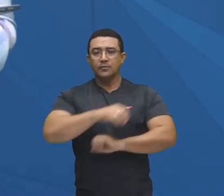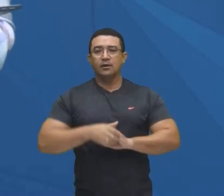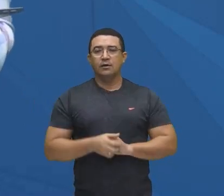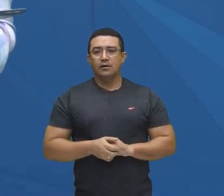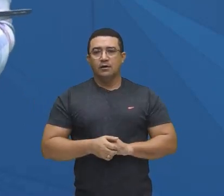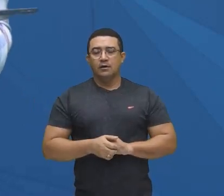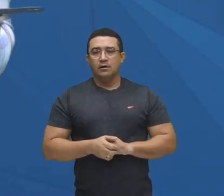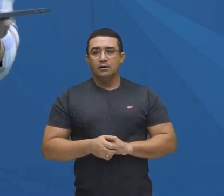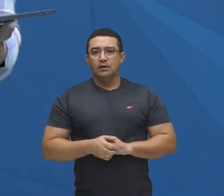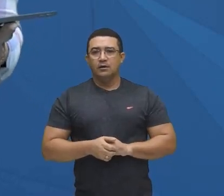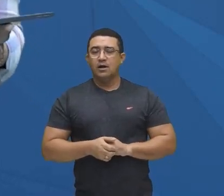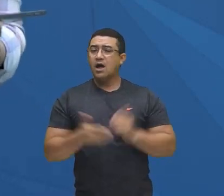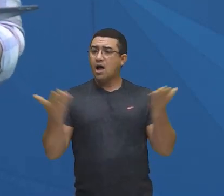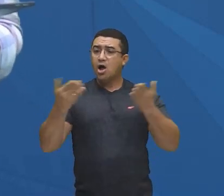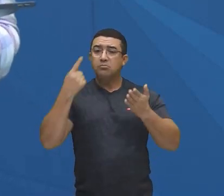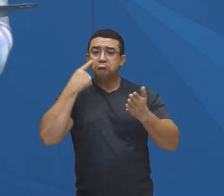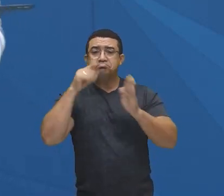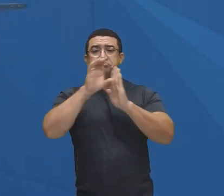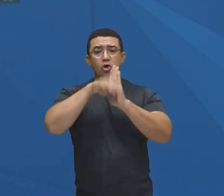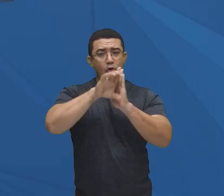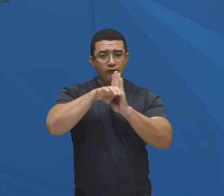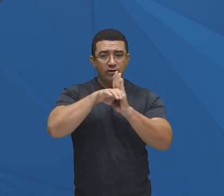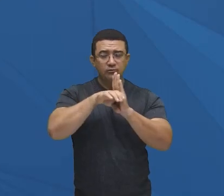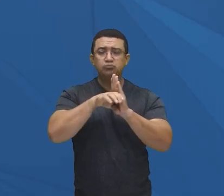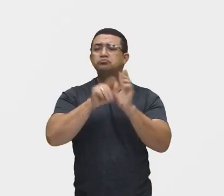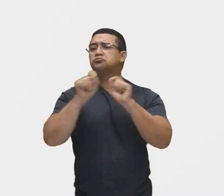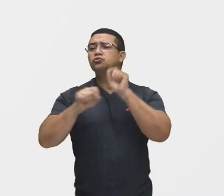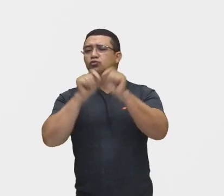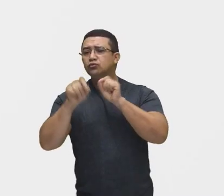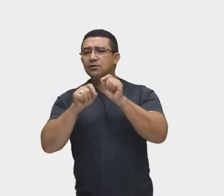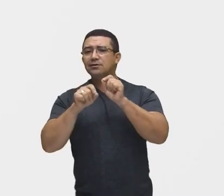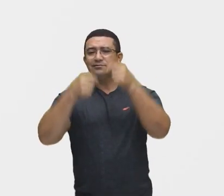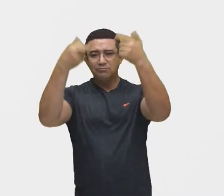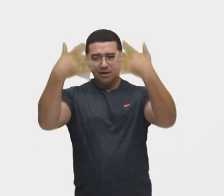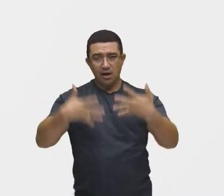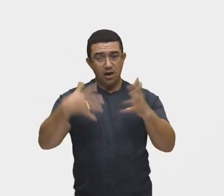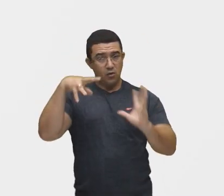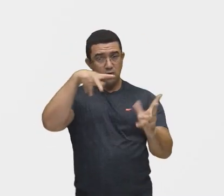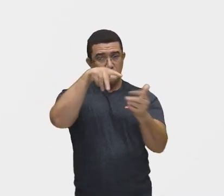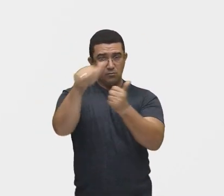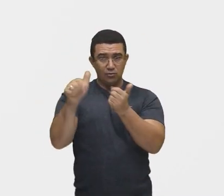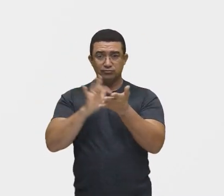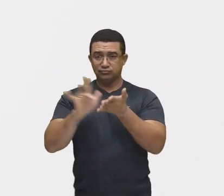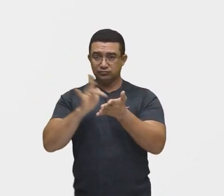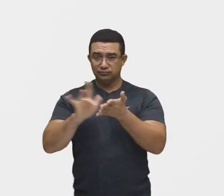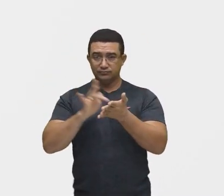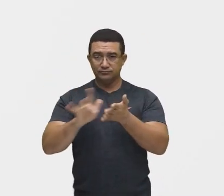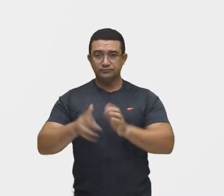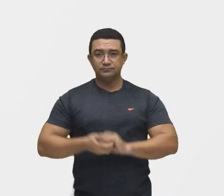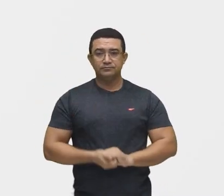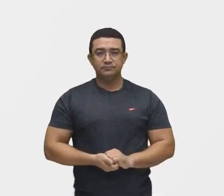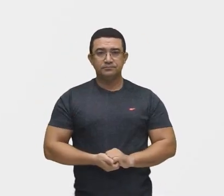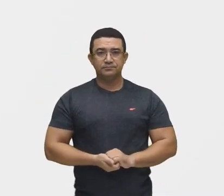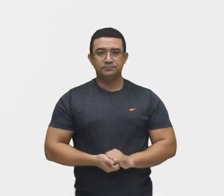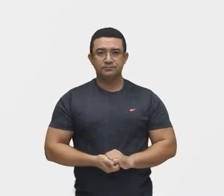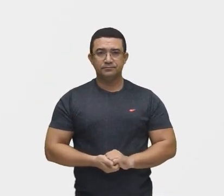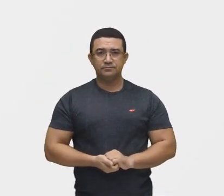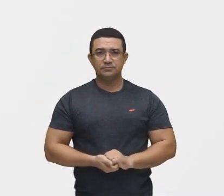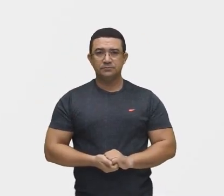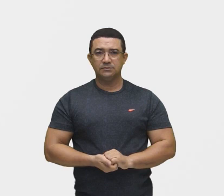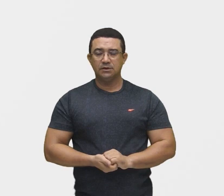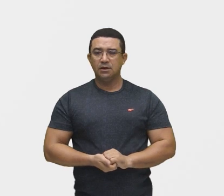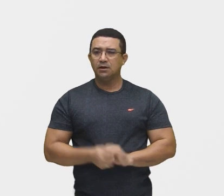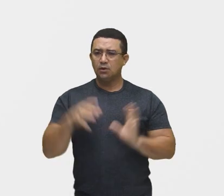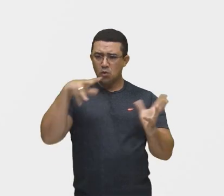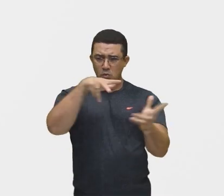ali, né, relacionar a esse mundo digital. Vamos ver aí na tela, observa bem. O mundo digital,